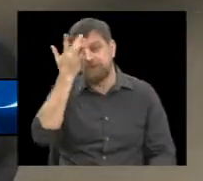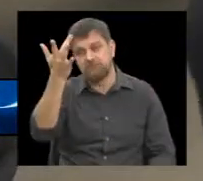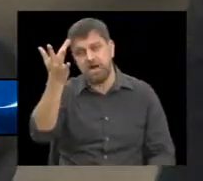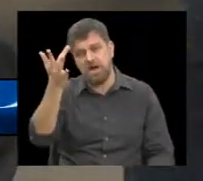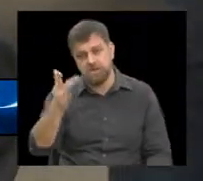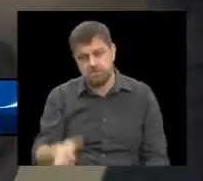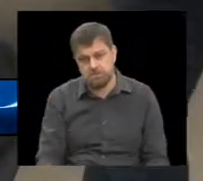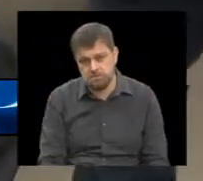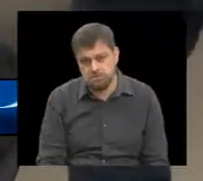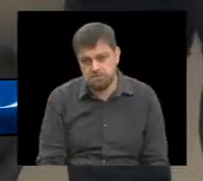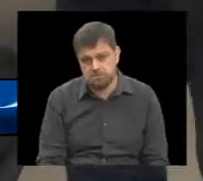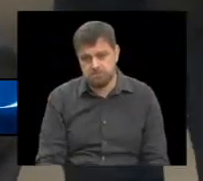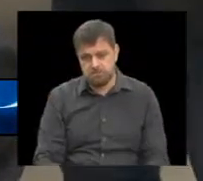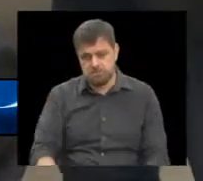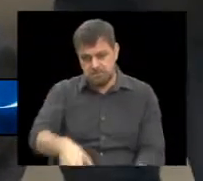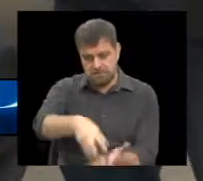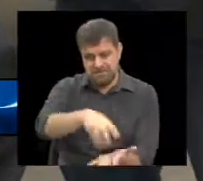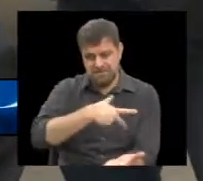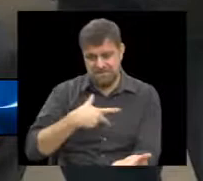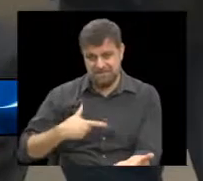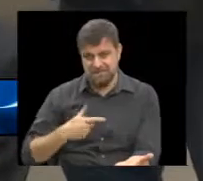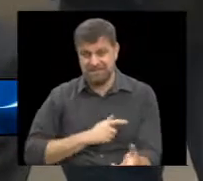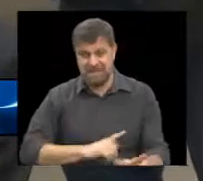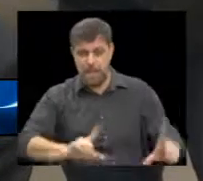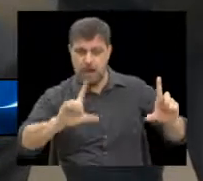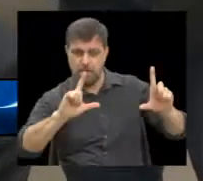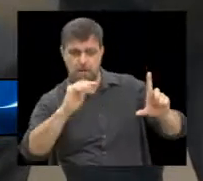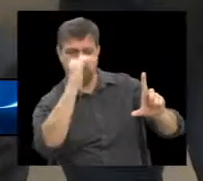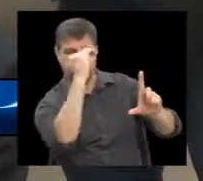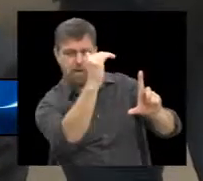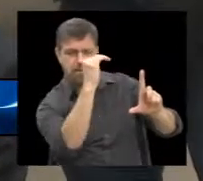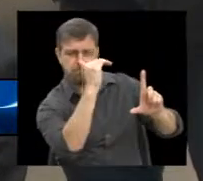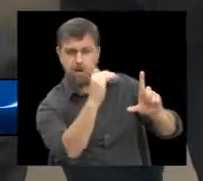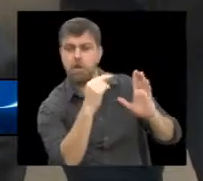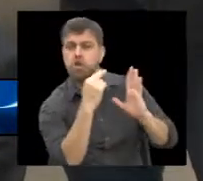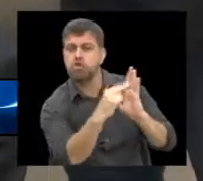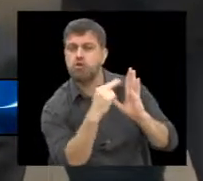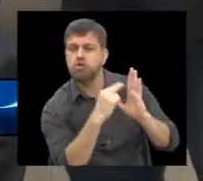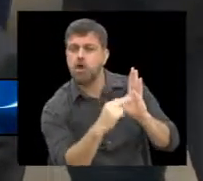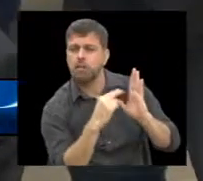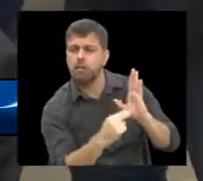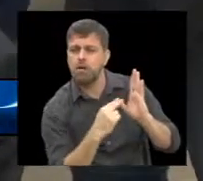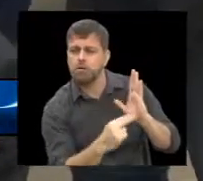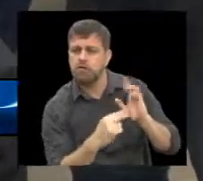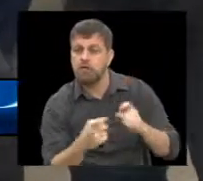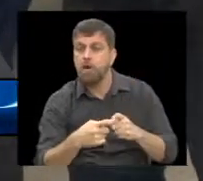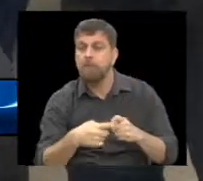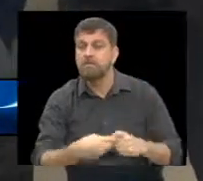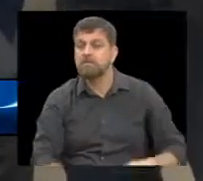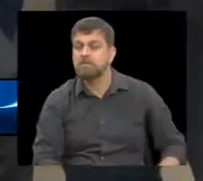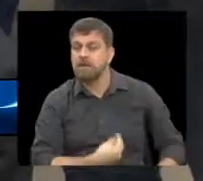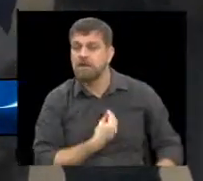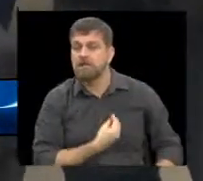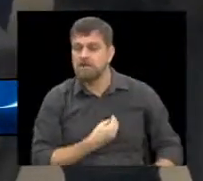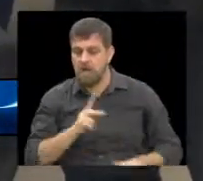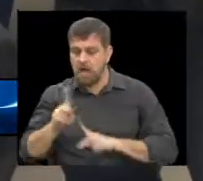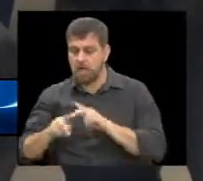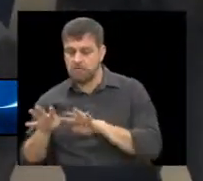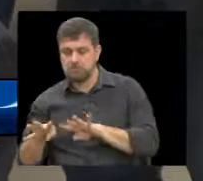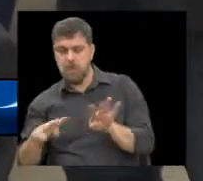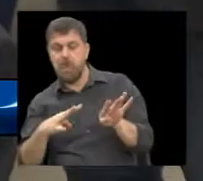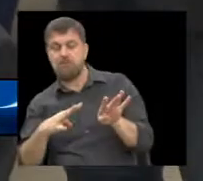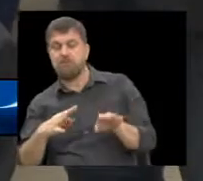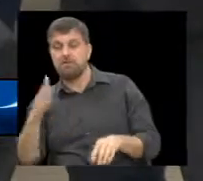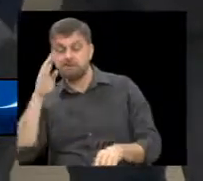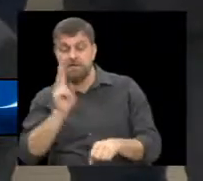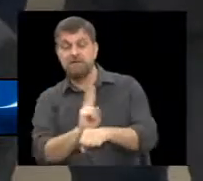em todos os fóruns locais visíveis o nome do médico que tem que estar naquele local trabalhando para que a população nos ajude a